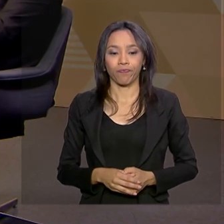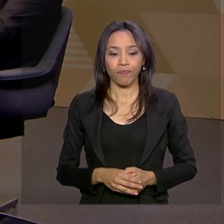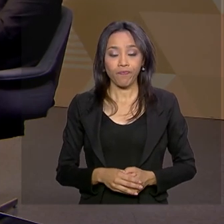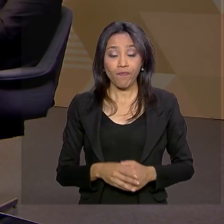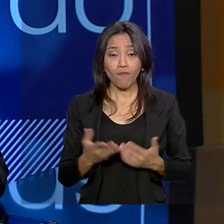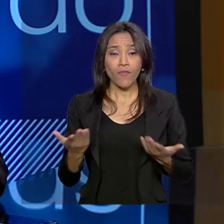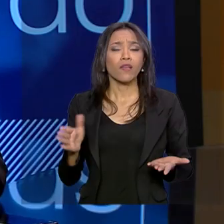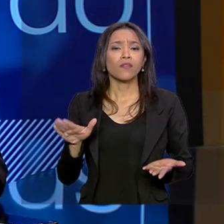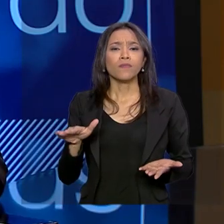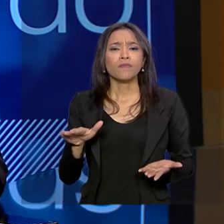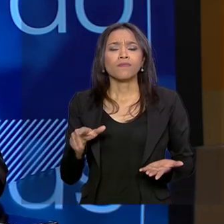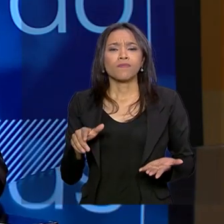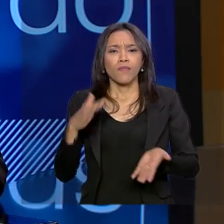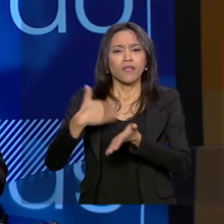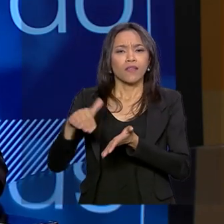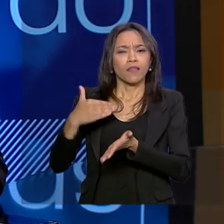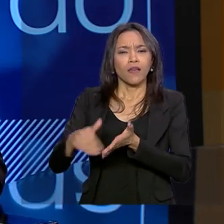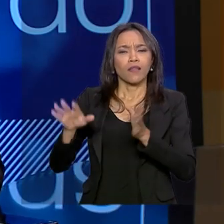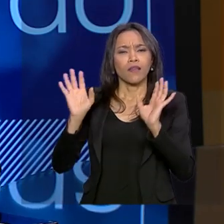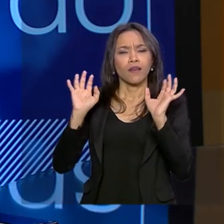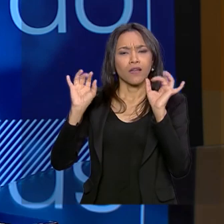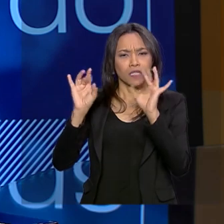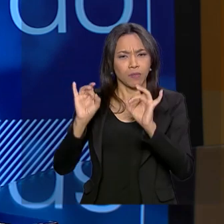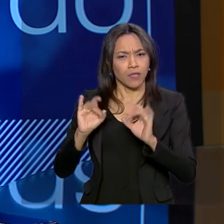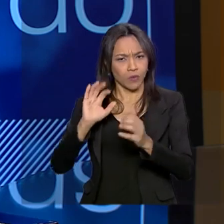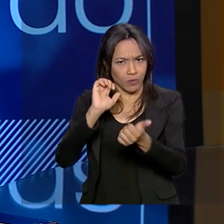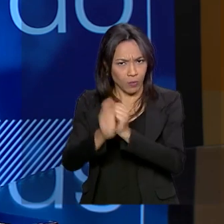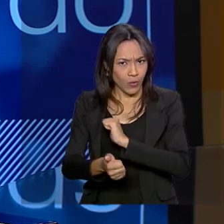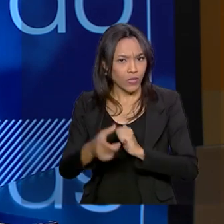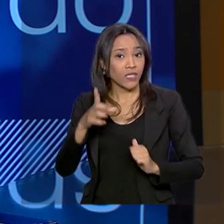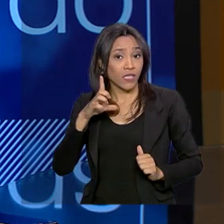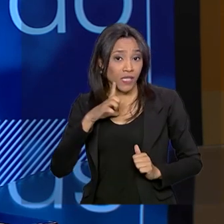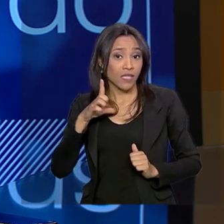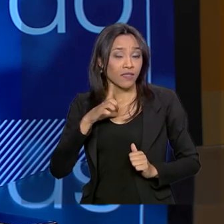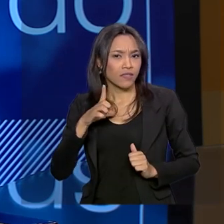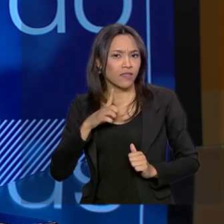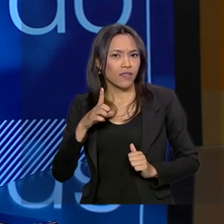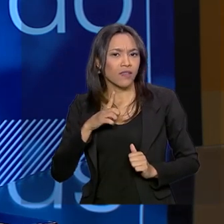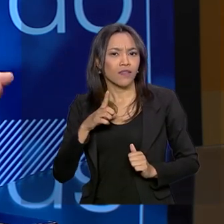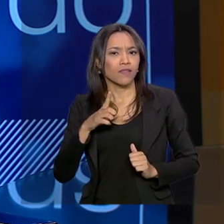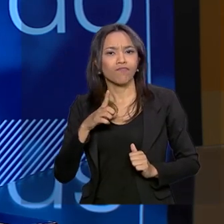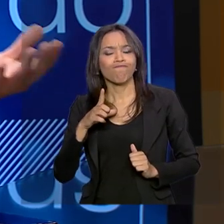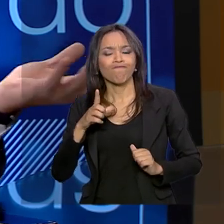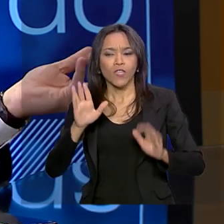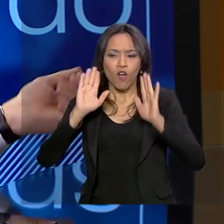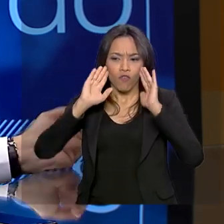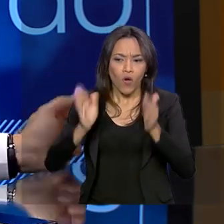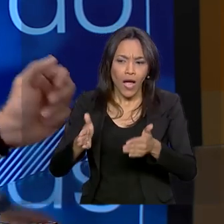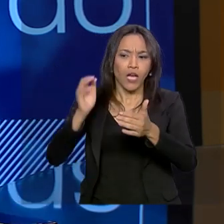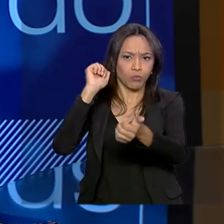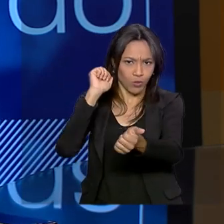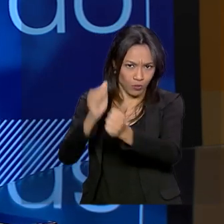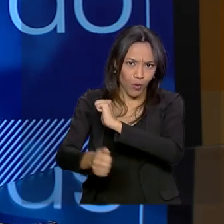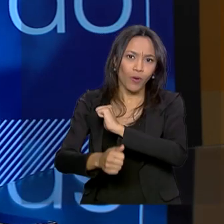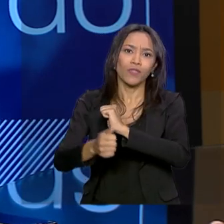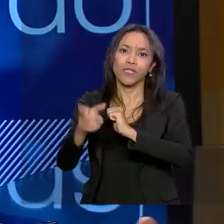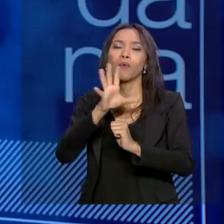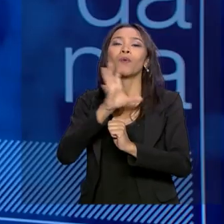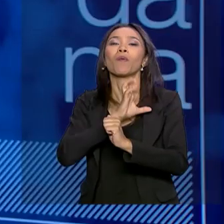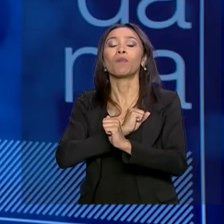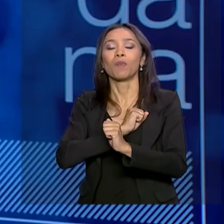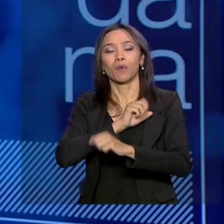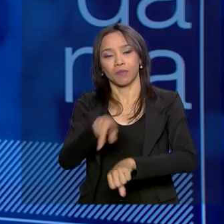E a Secretaria Especial do Esporte, ela tem alguma iniciativa voltada especificamente para o futebol, que é a paixão nacional?